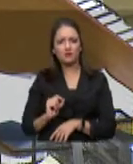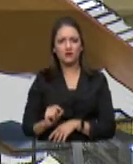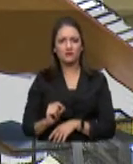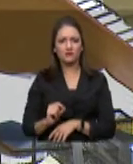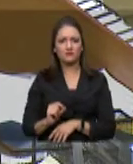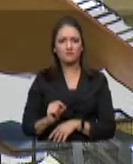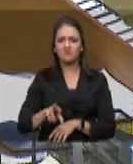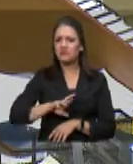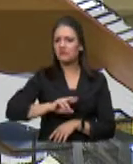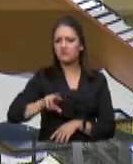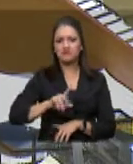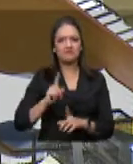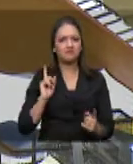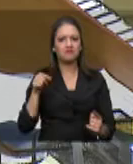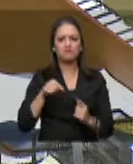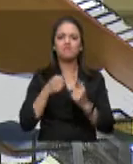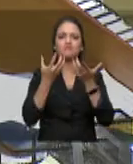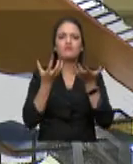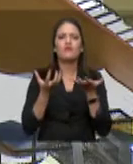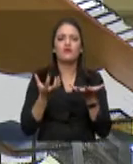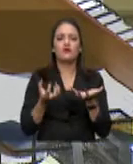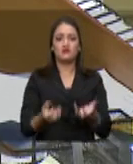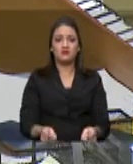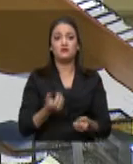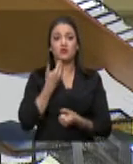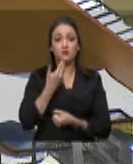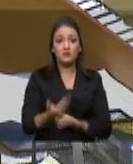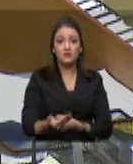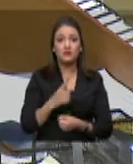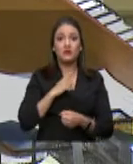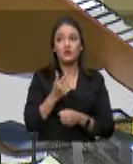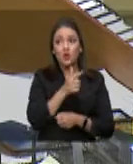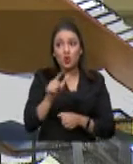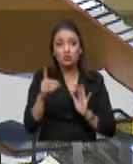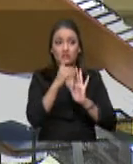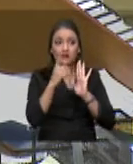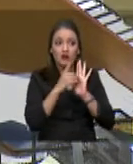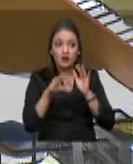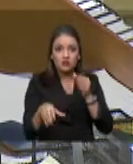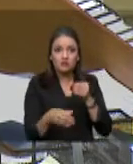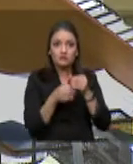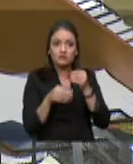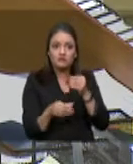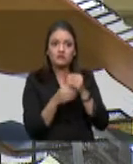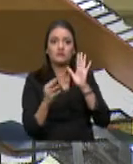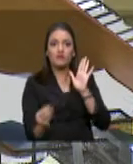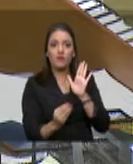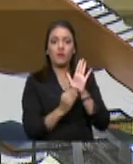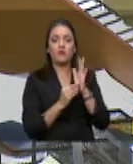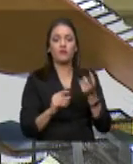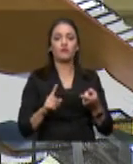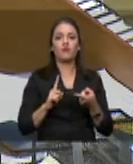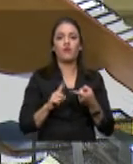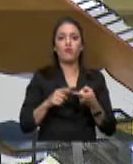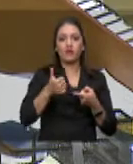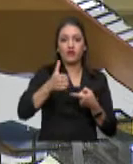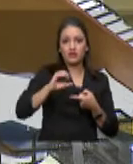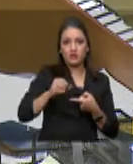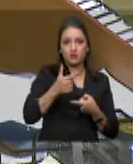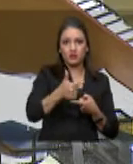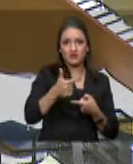não aceitar o pedido de aditamento para a inclusão de outros decretos na impugnação. No caso, o Decreto